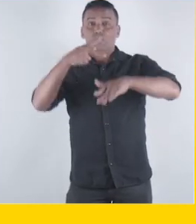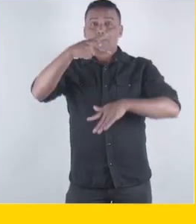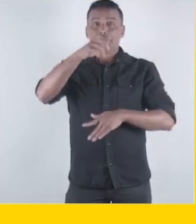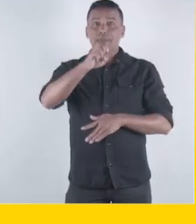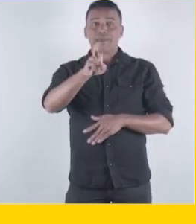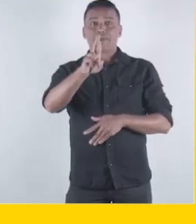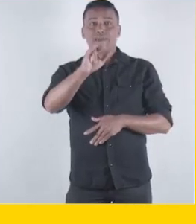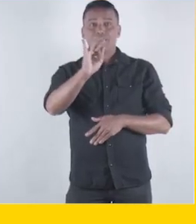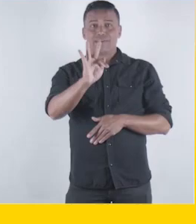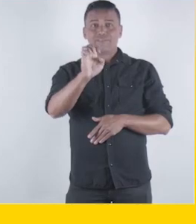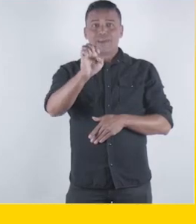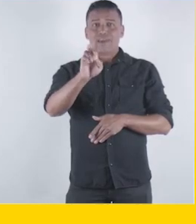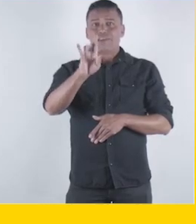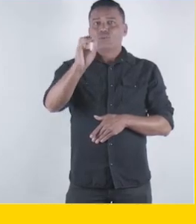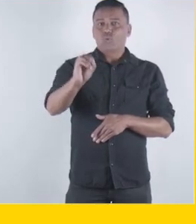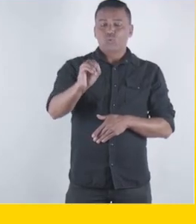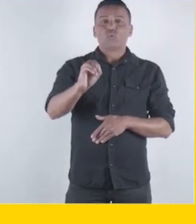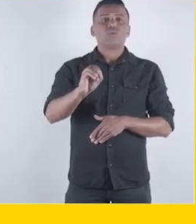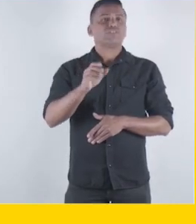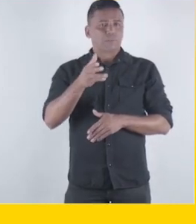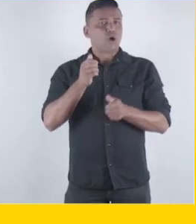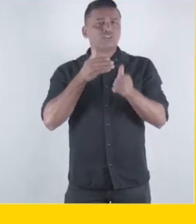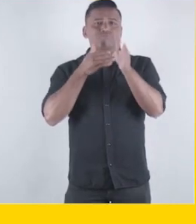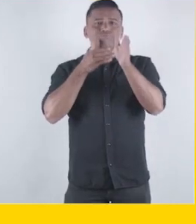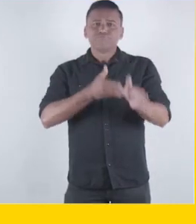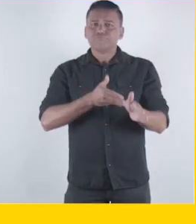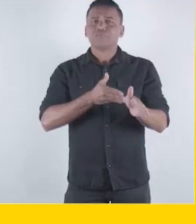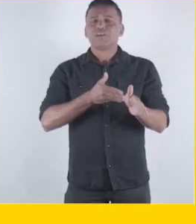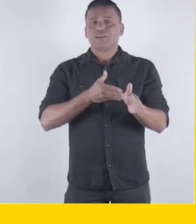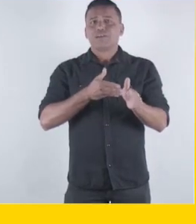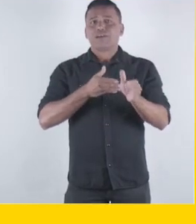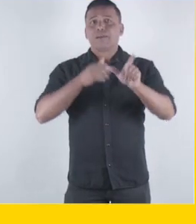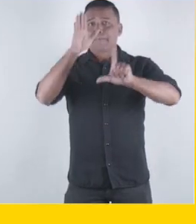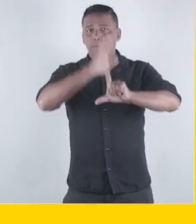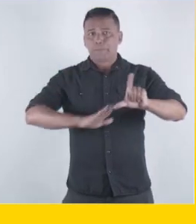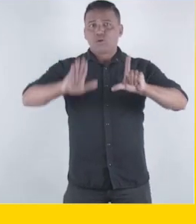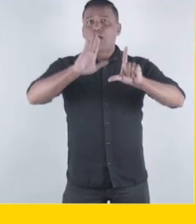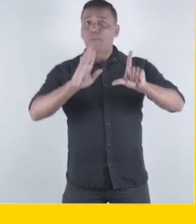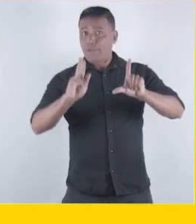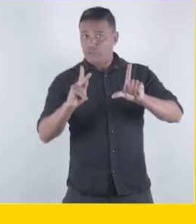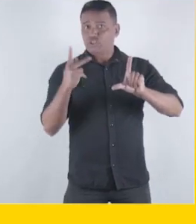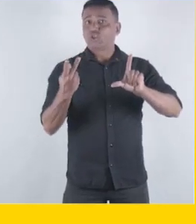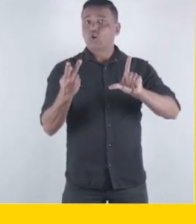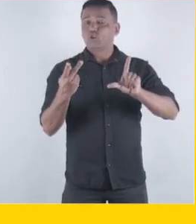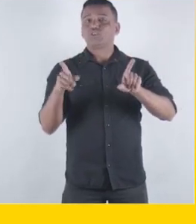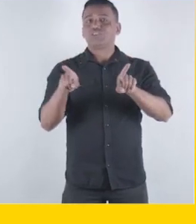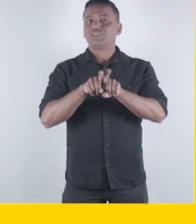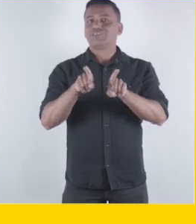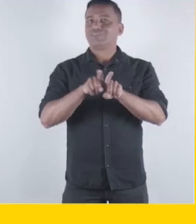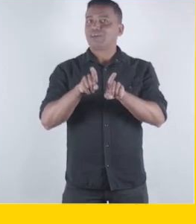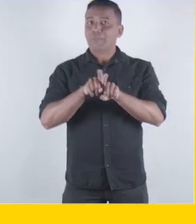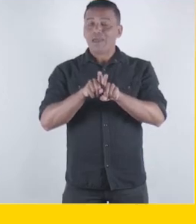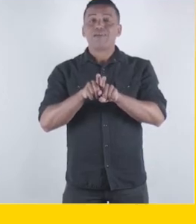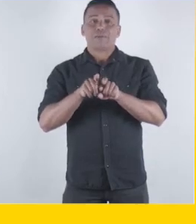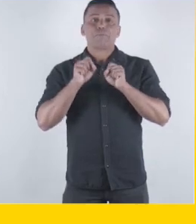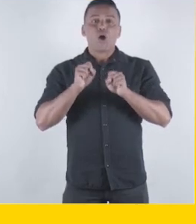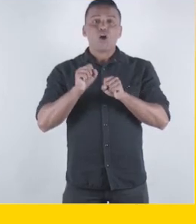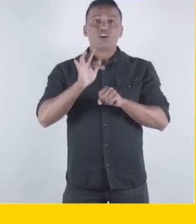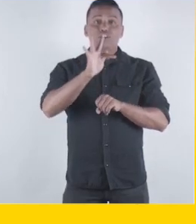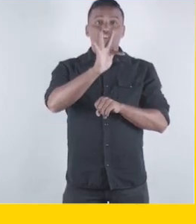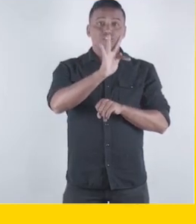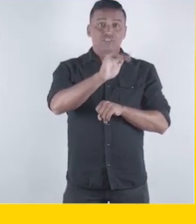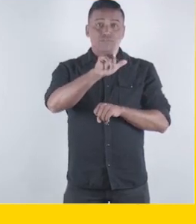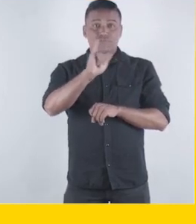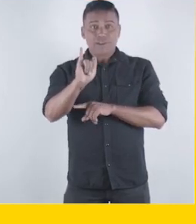Periférico. Você pode nos acompanhar pelo portal Belo Horizonte e pelos canais do